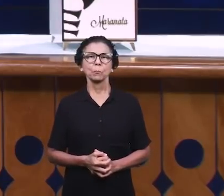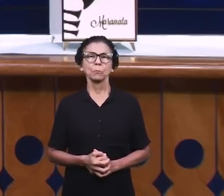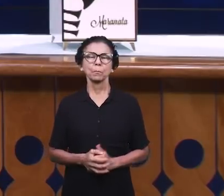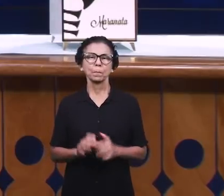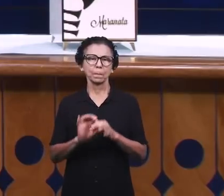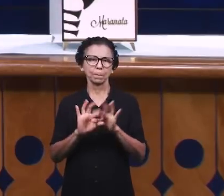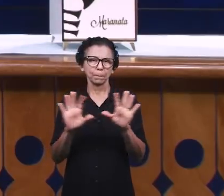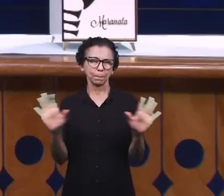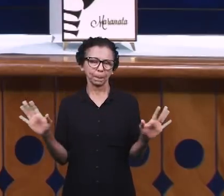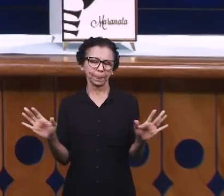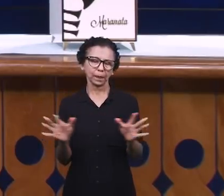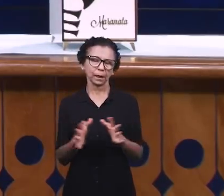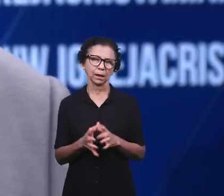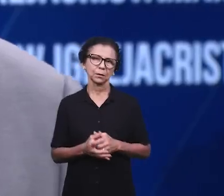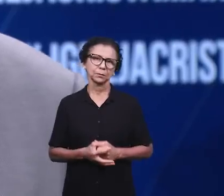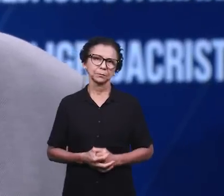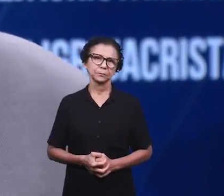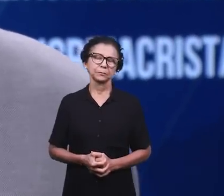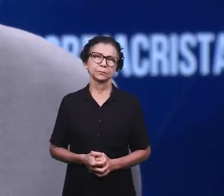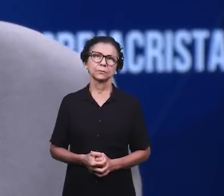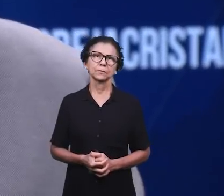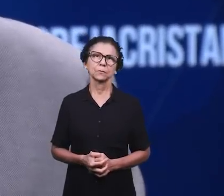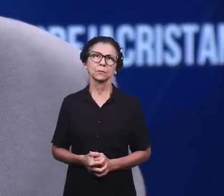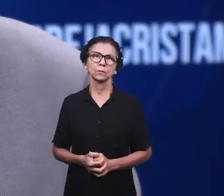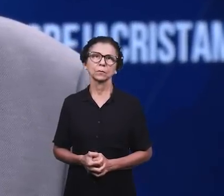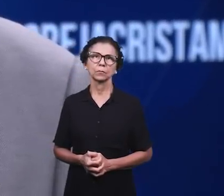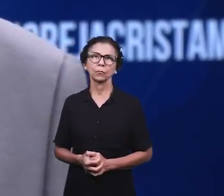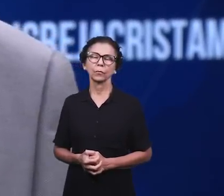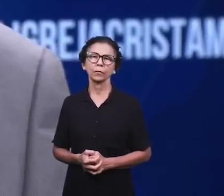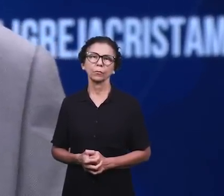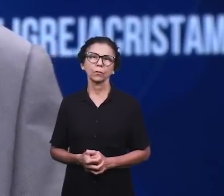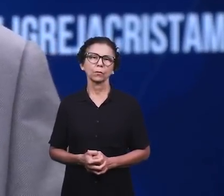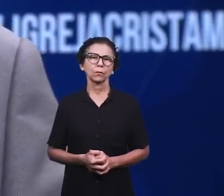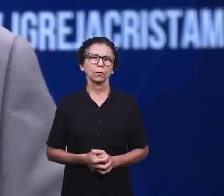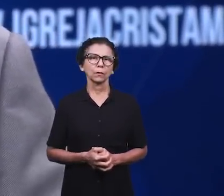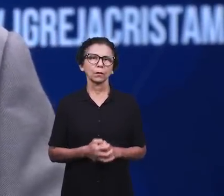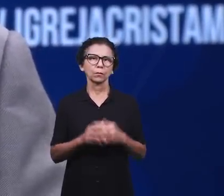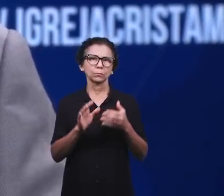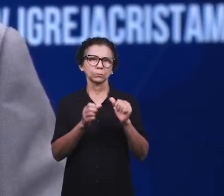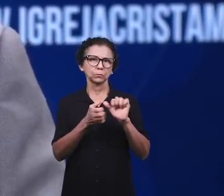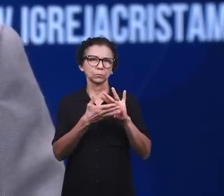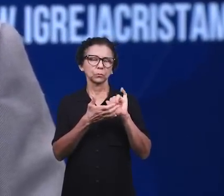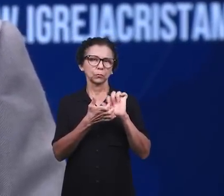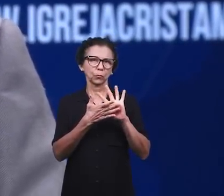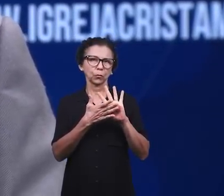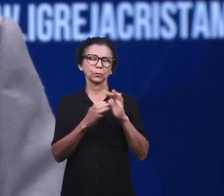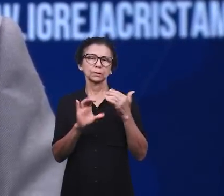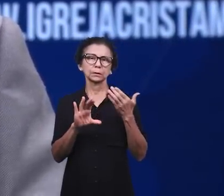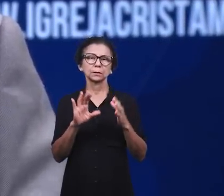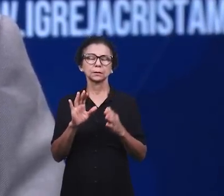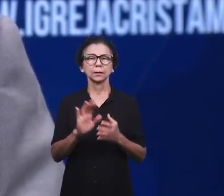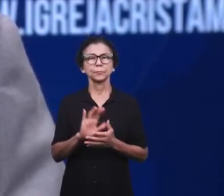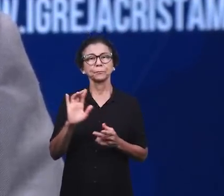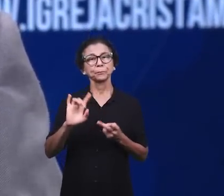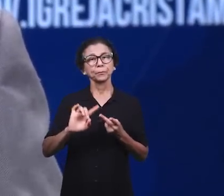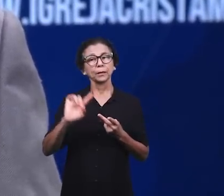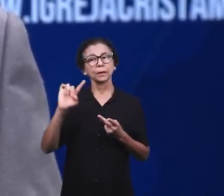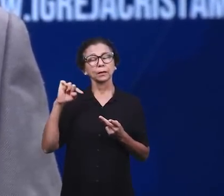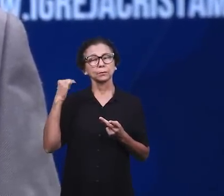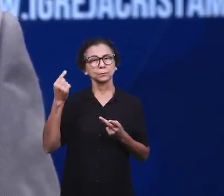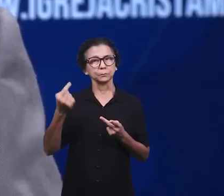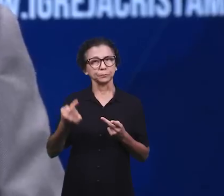pé podem se sentar. Nós vamos agora cantar um louvor ao Senhor. Vamos adorar a Deus com um hino e na sequência